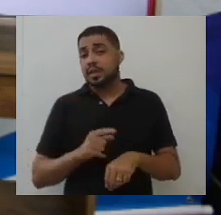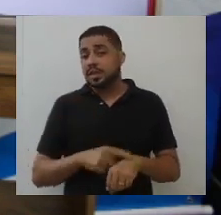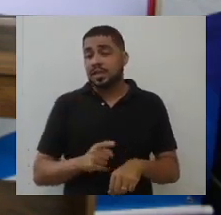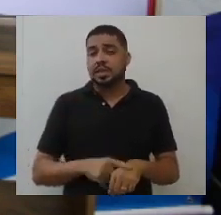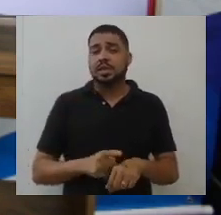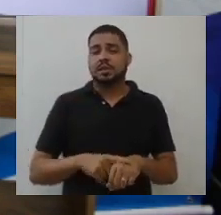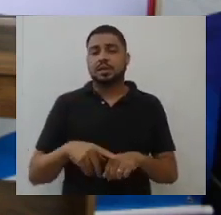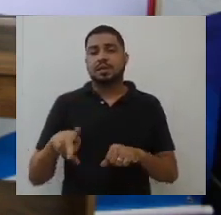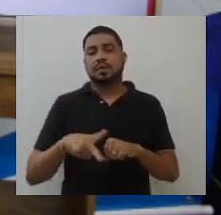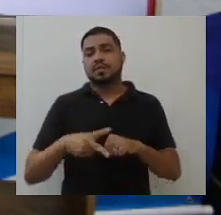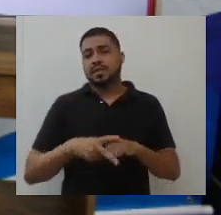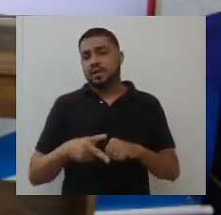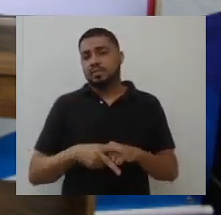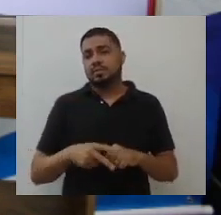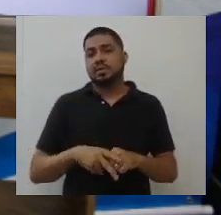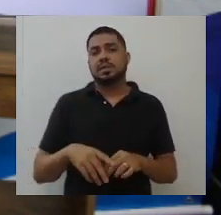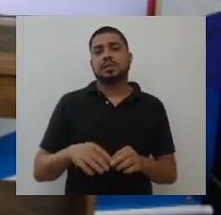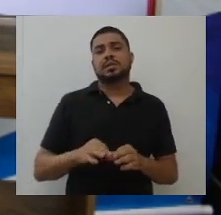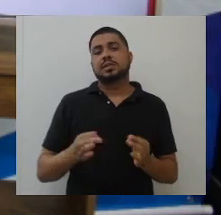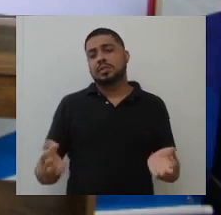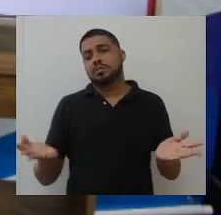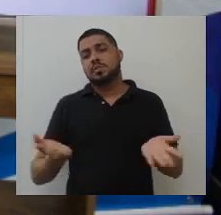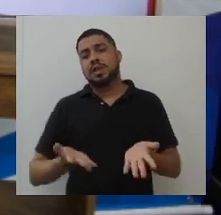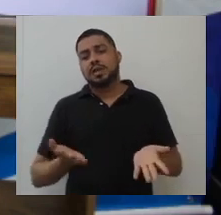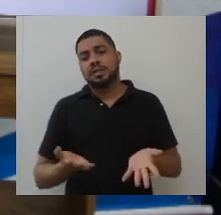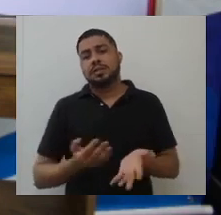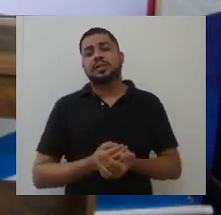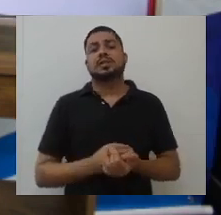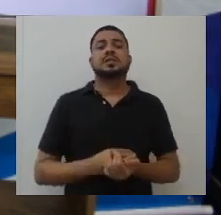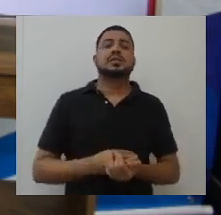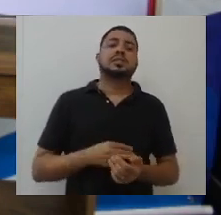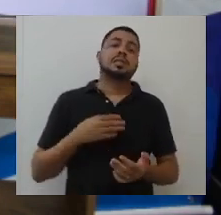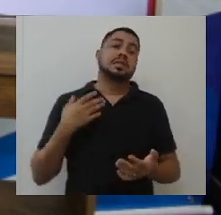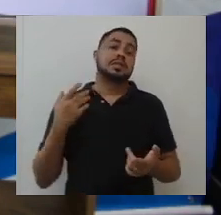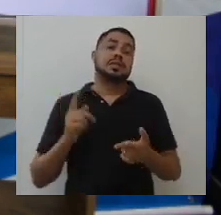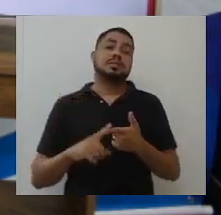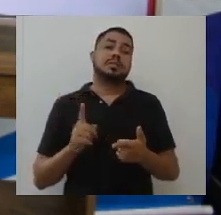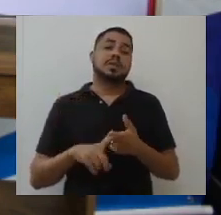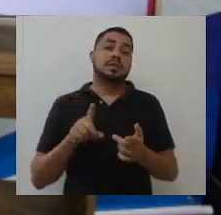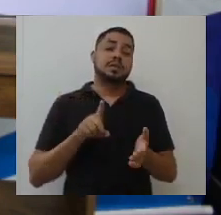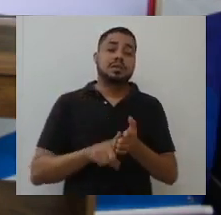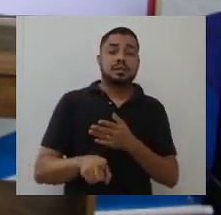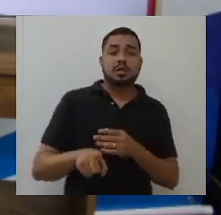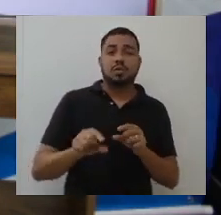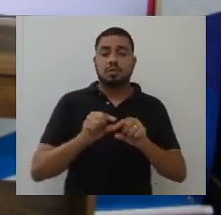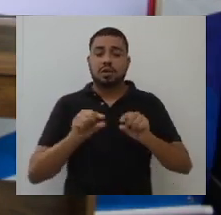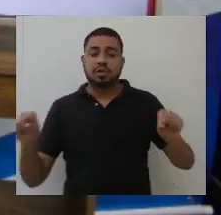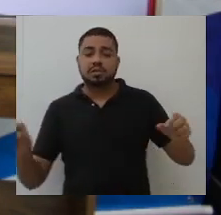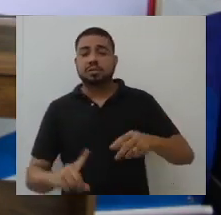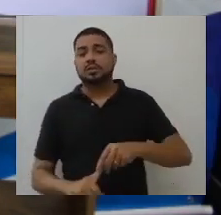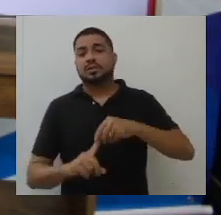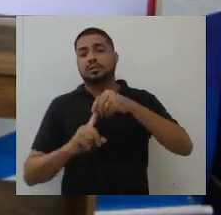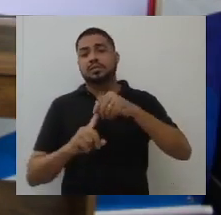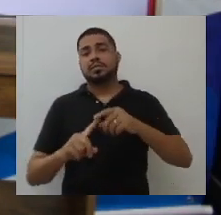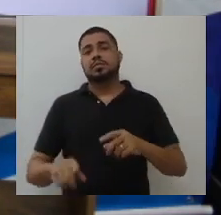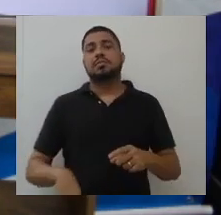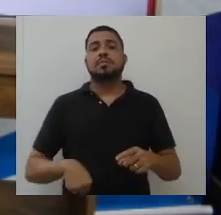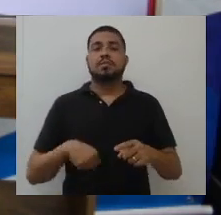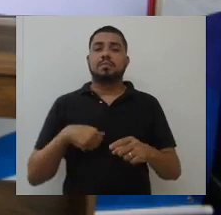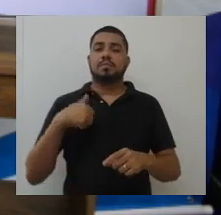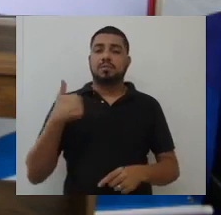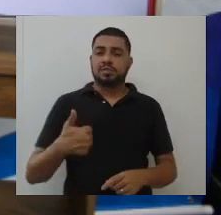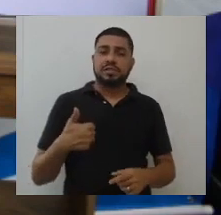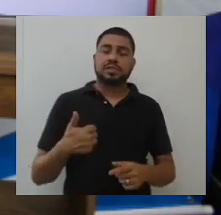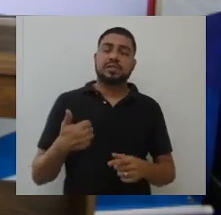normais, como simple present, simple past, enfim, se a oração principal for positiva, a question